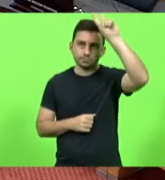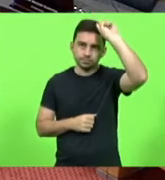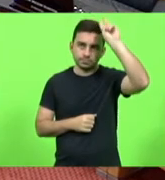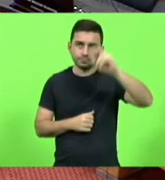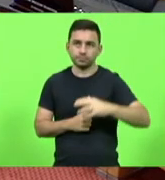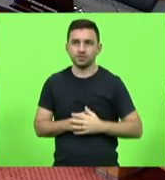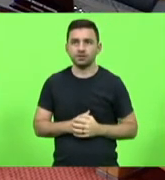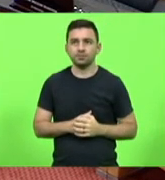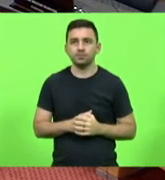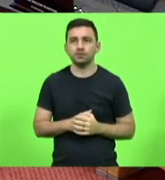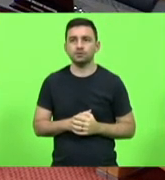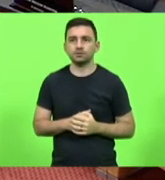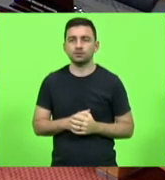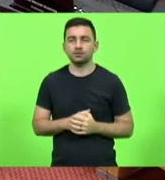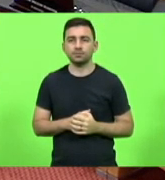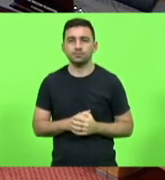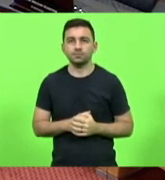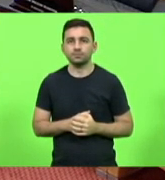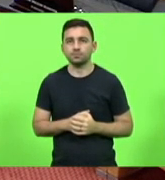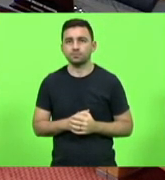Preso.